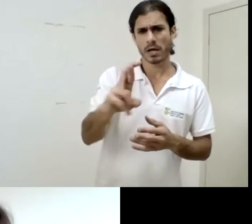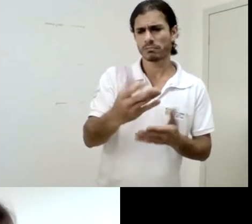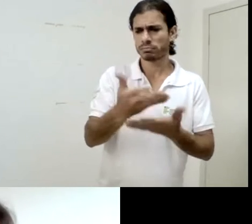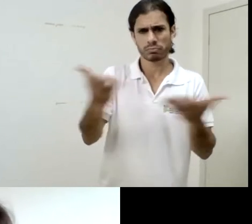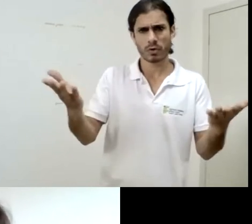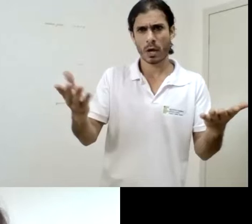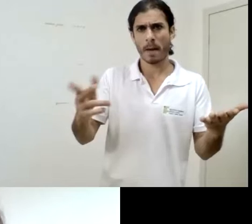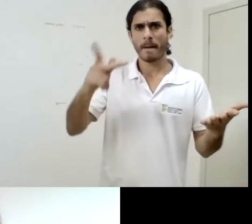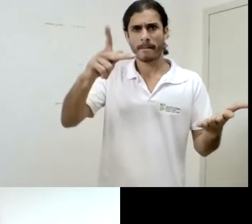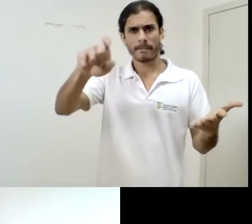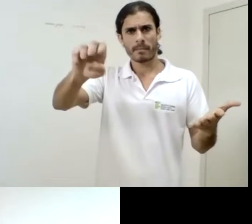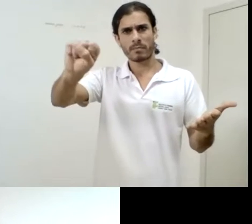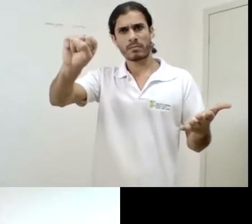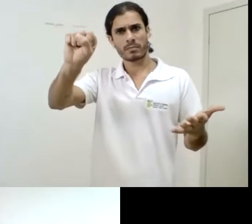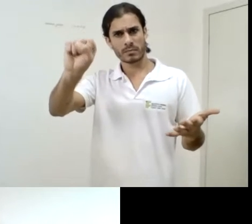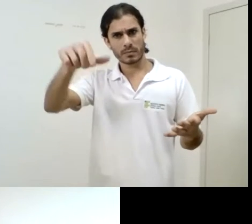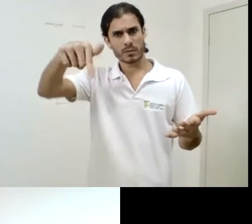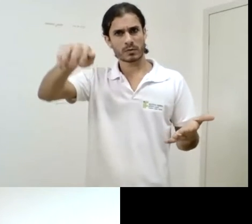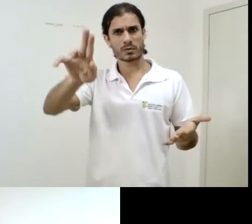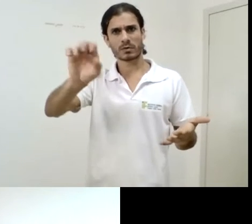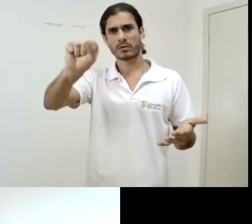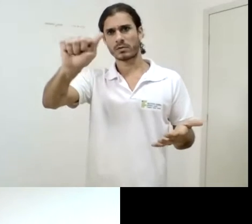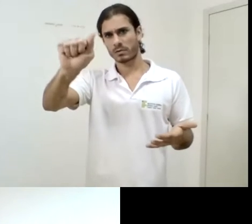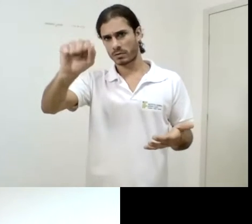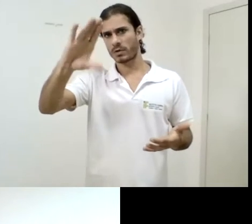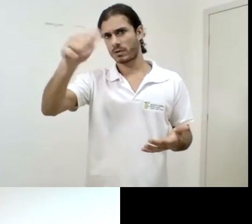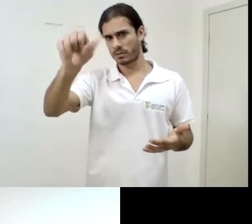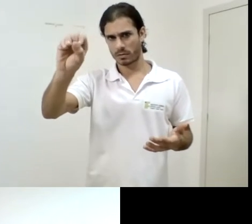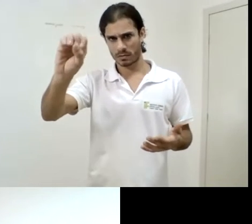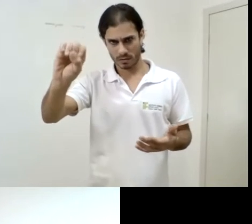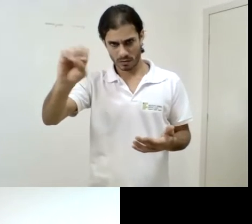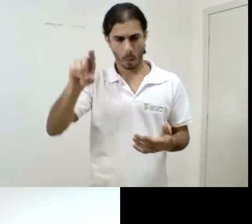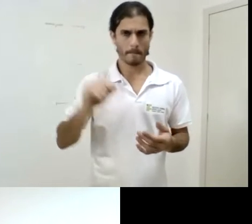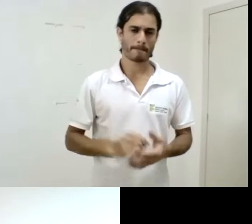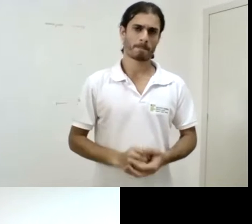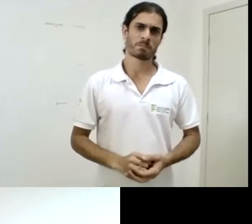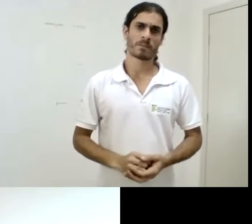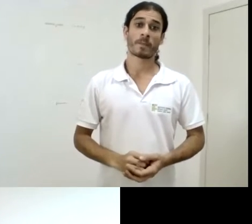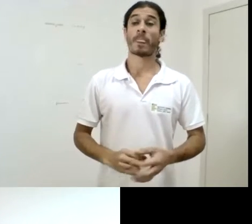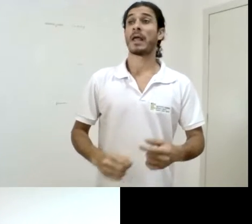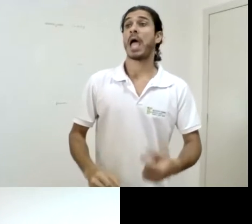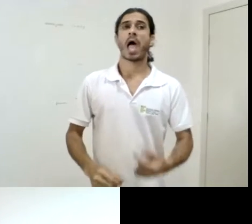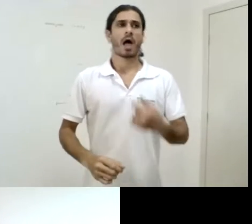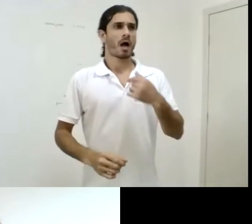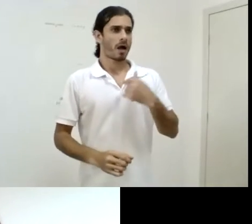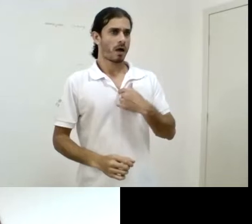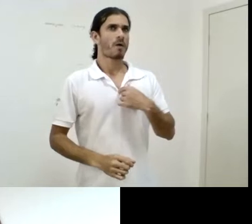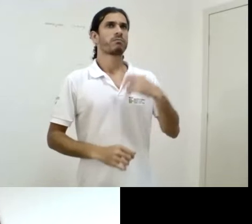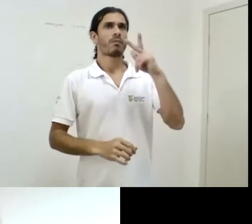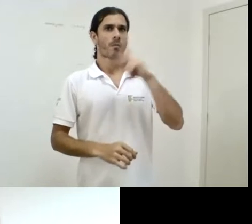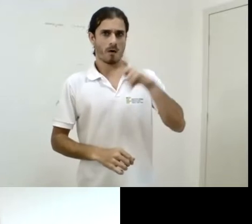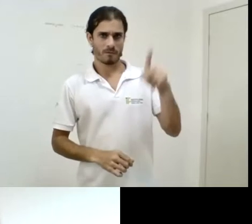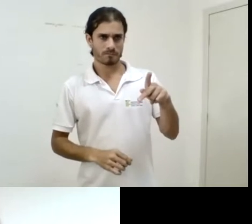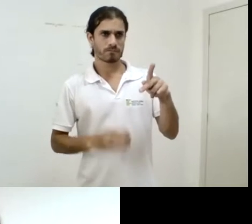transformar que é realidade. Experiência, né? É. Eu quero, como professor, eu vou lá e vou mudar. Então, causa aquela